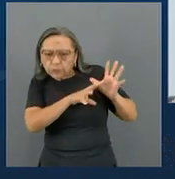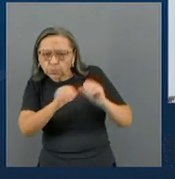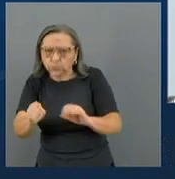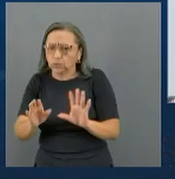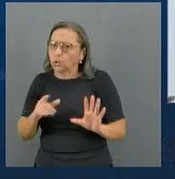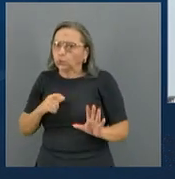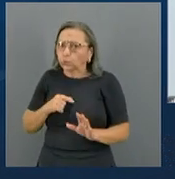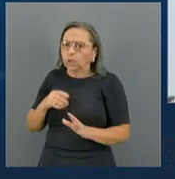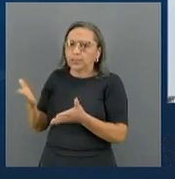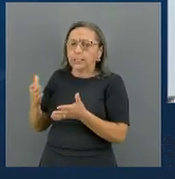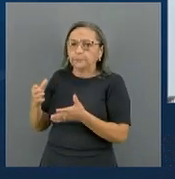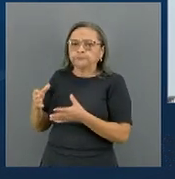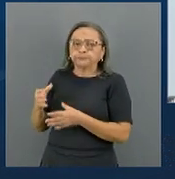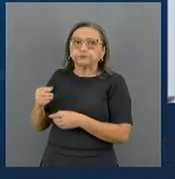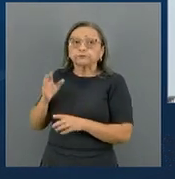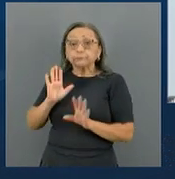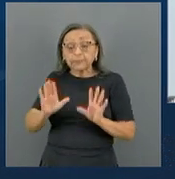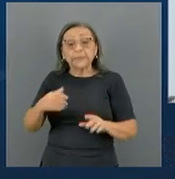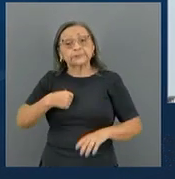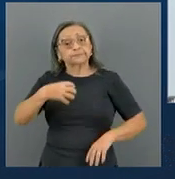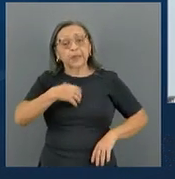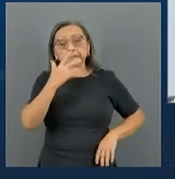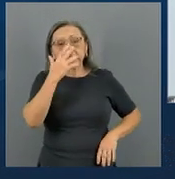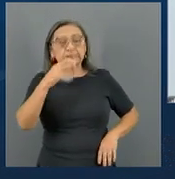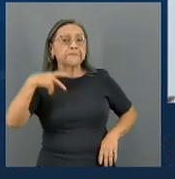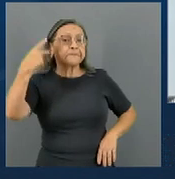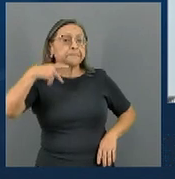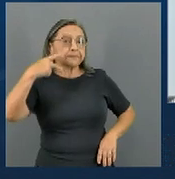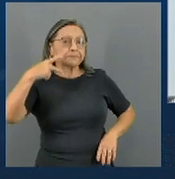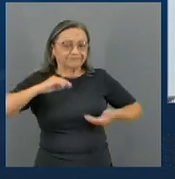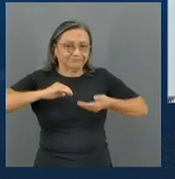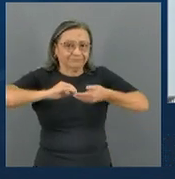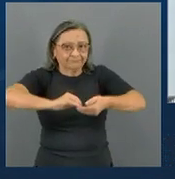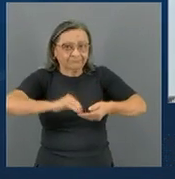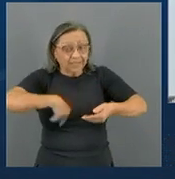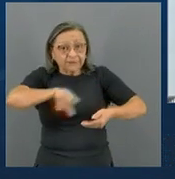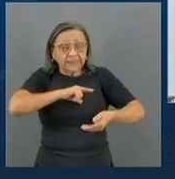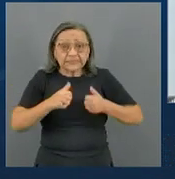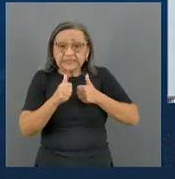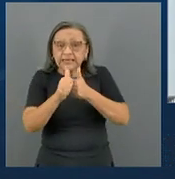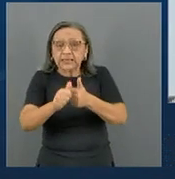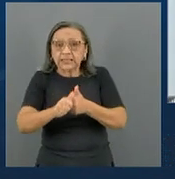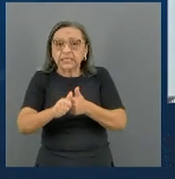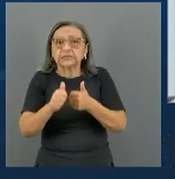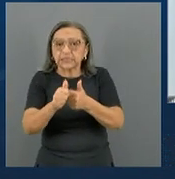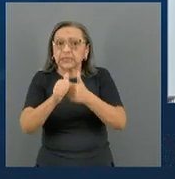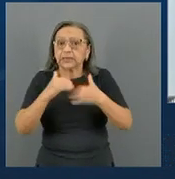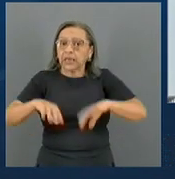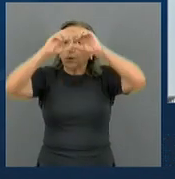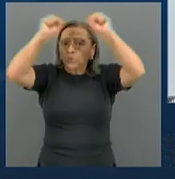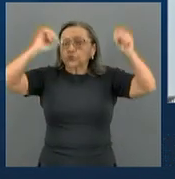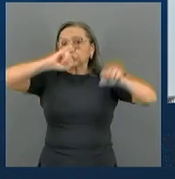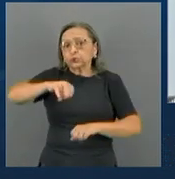engessando o juiz, mas me parece que o parlamento, na medida em que, seguindo a própria jurisprudência da Corte Suprema,